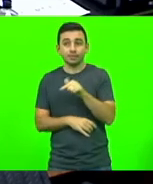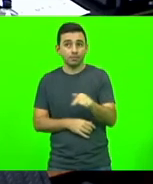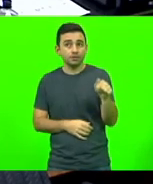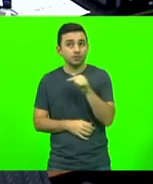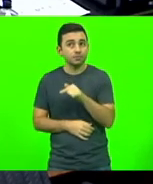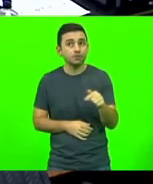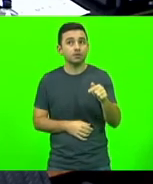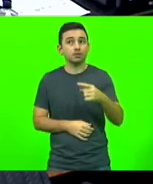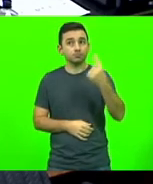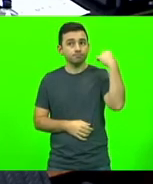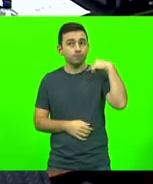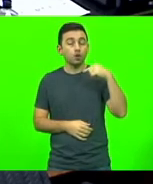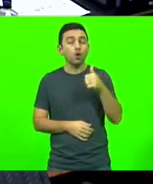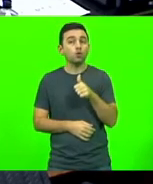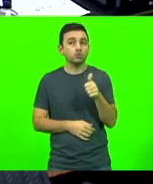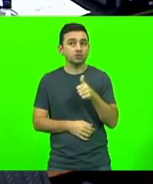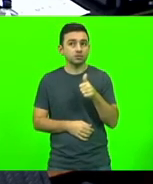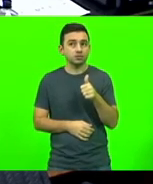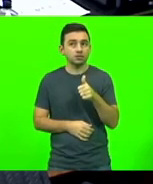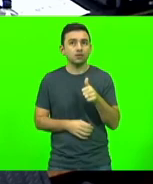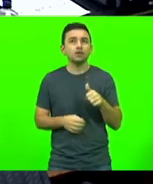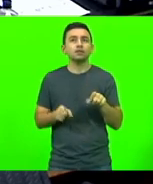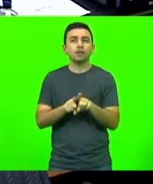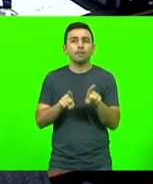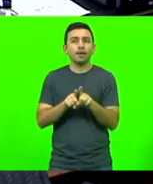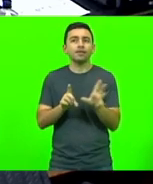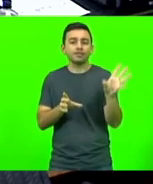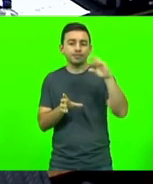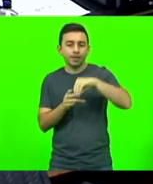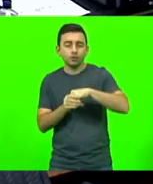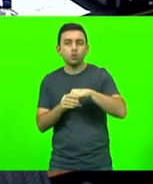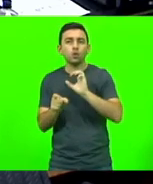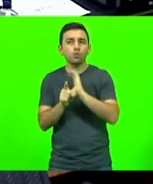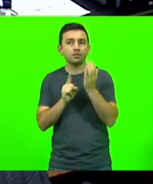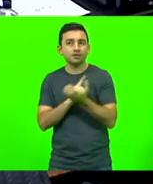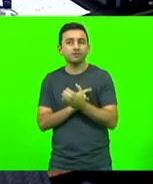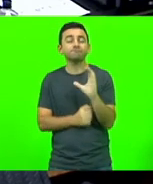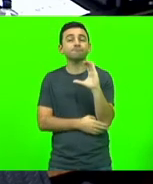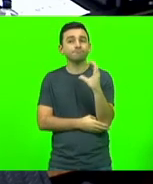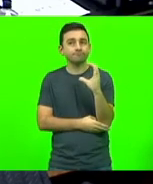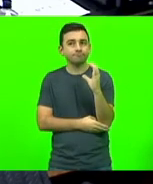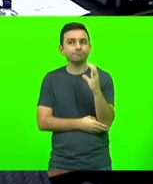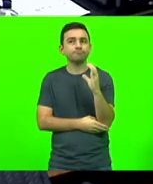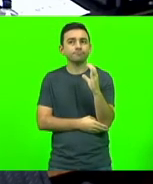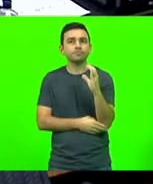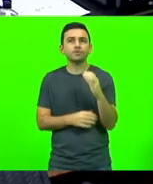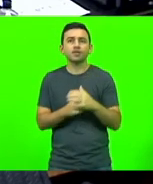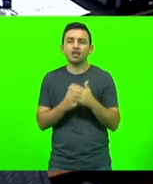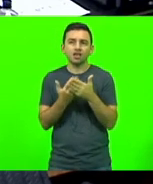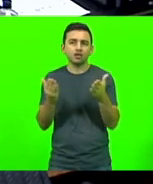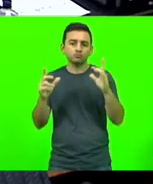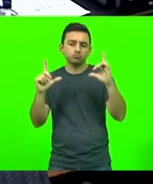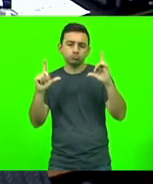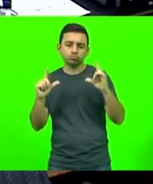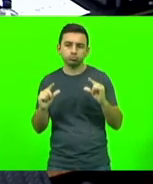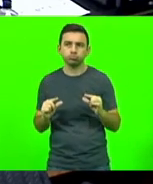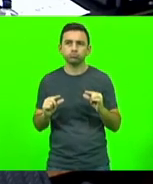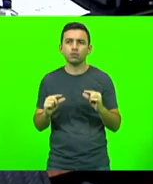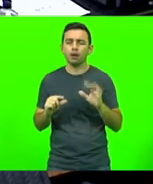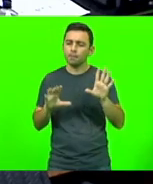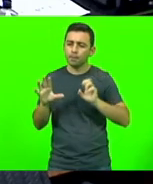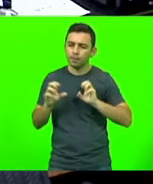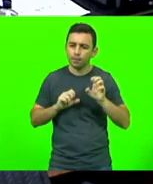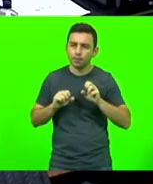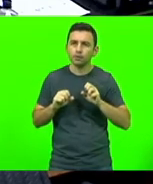seja, desde o dia 11, inclusive dentro da própria comunidade científica, em um momento onde há redução do contágio, mas mesmo